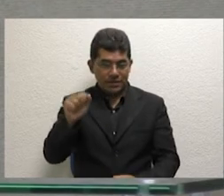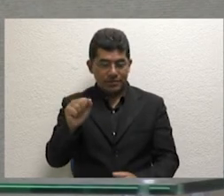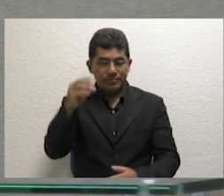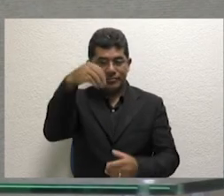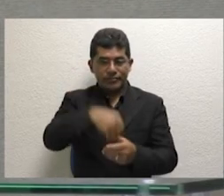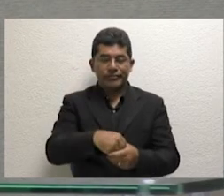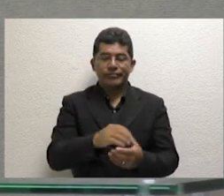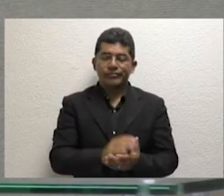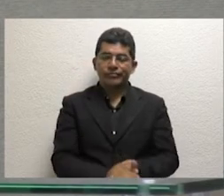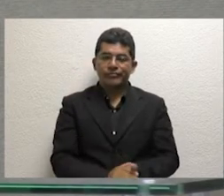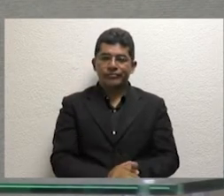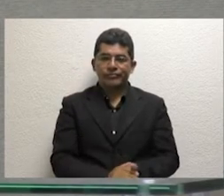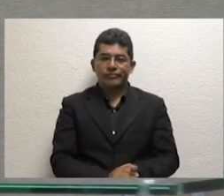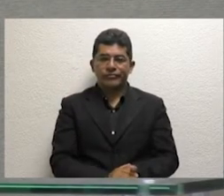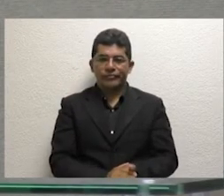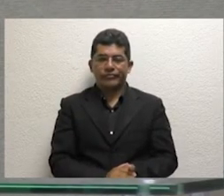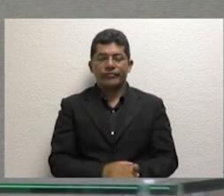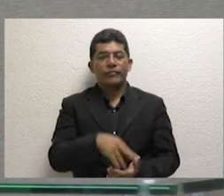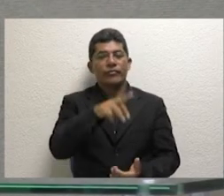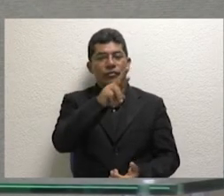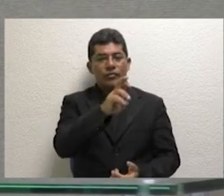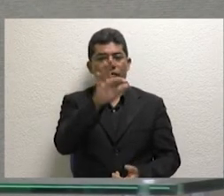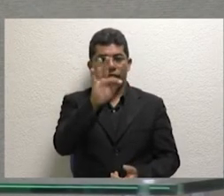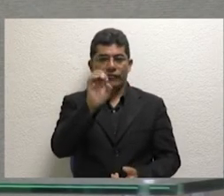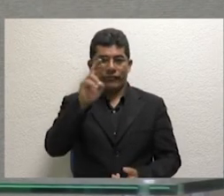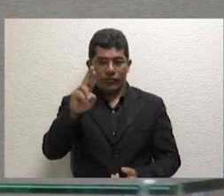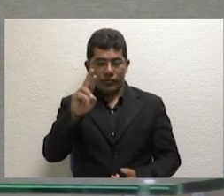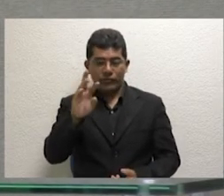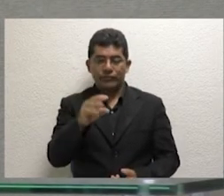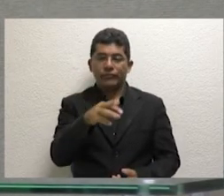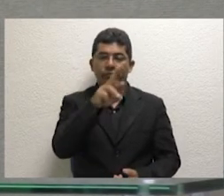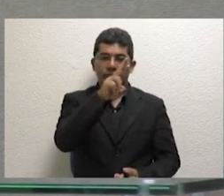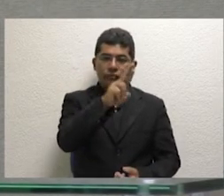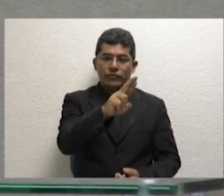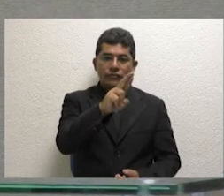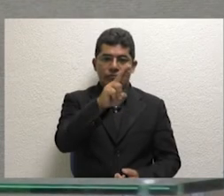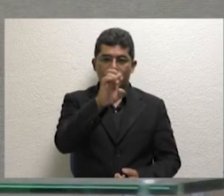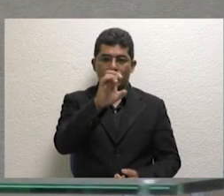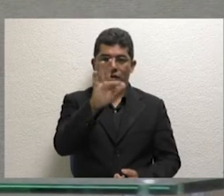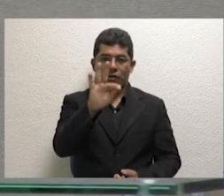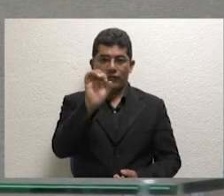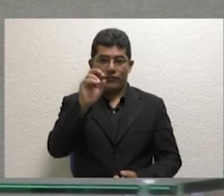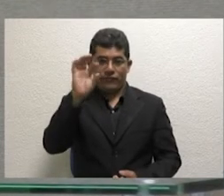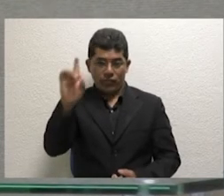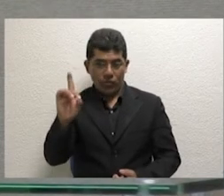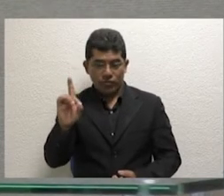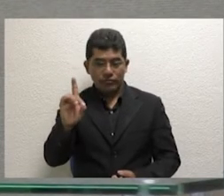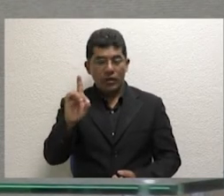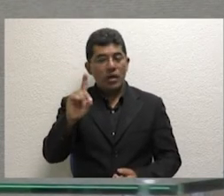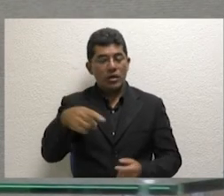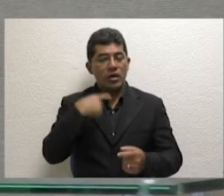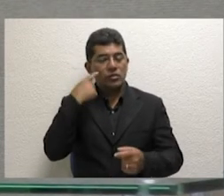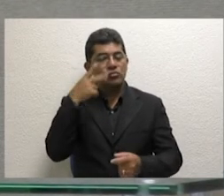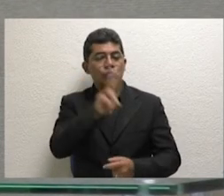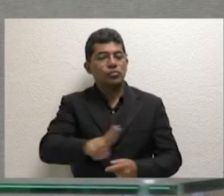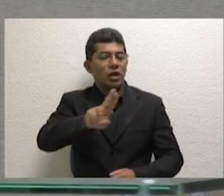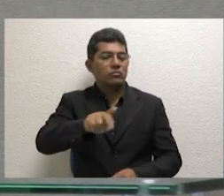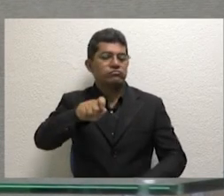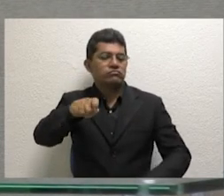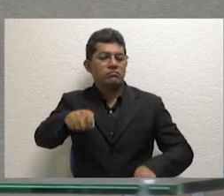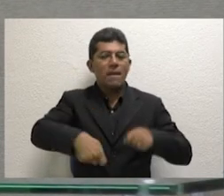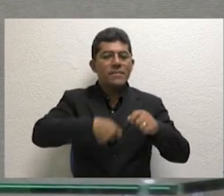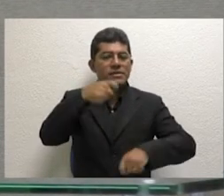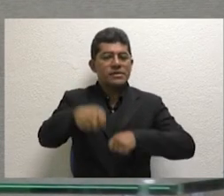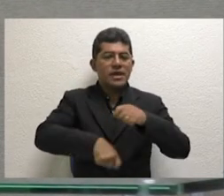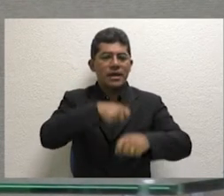Henry Ford usaram a bicicleta para que o homem pudesse sair de manhã cedo cortando